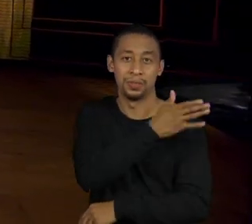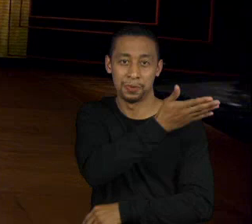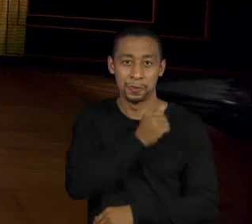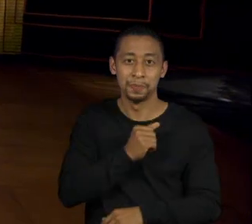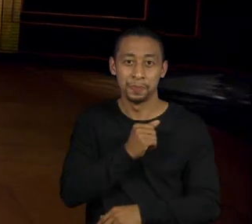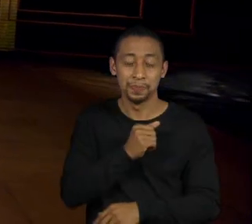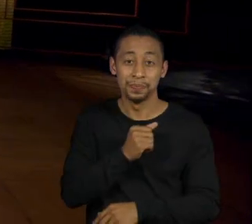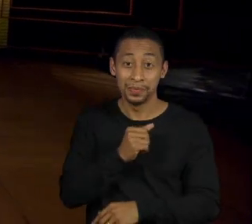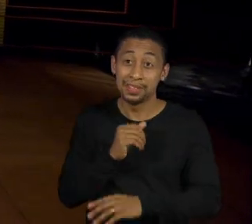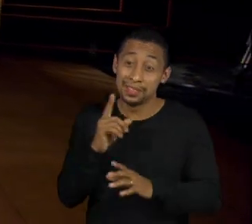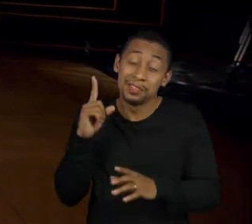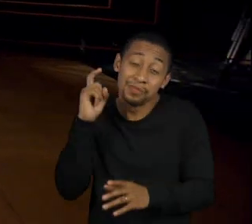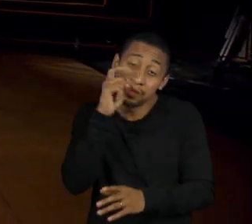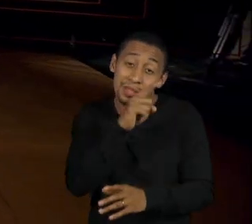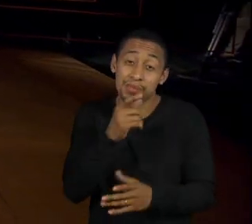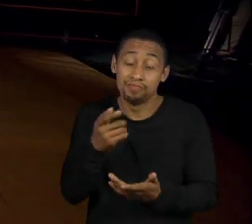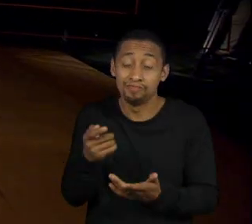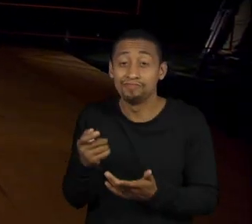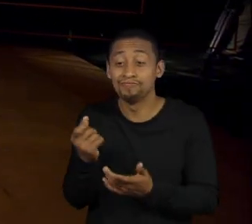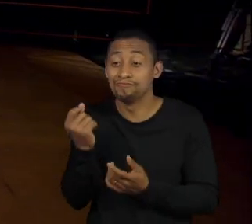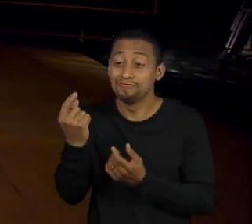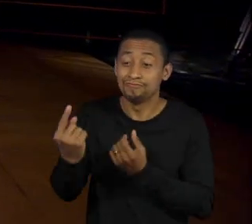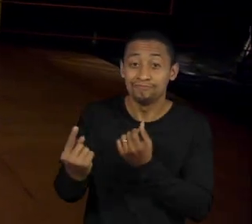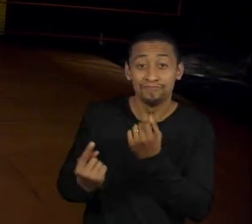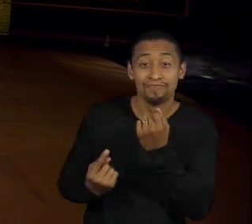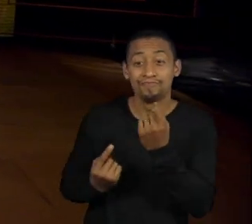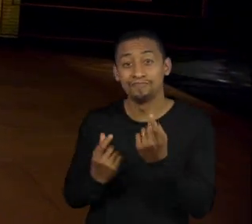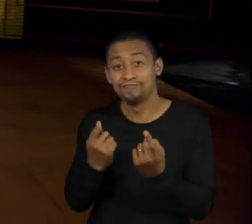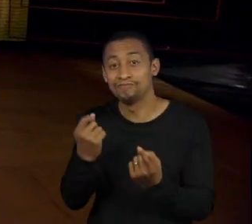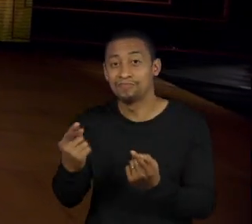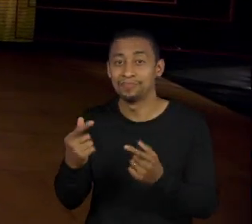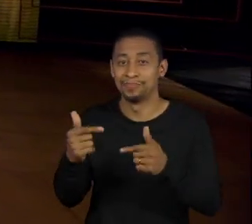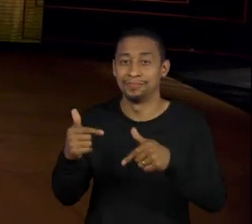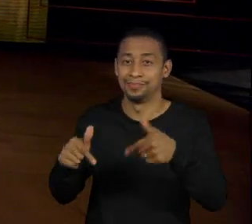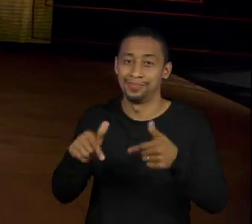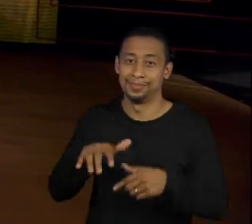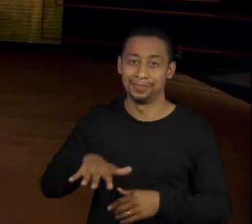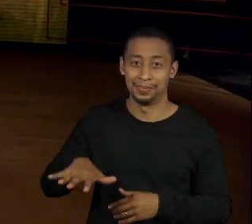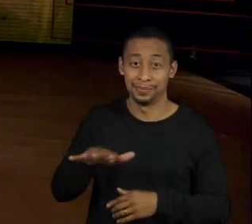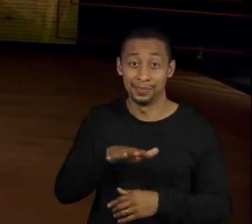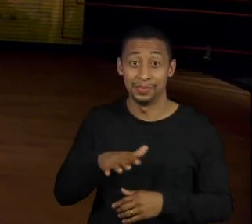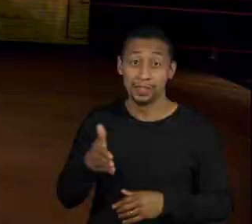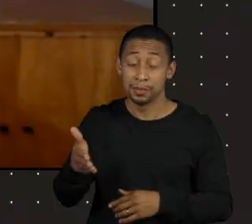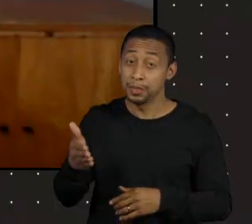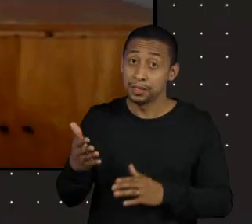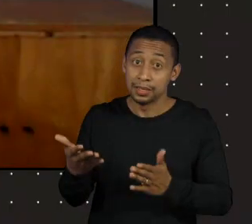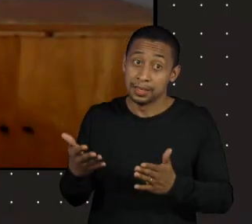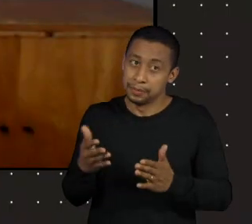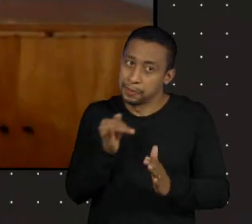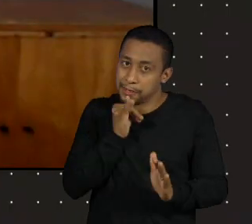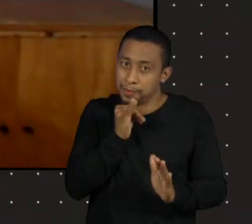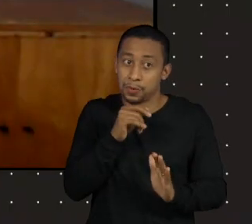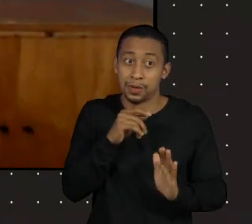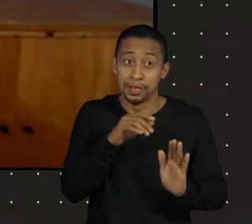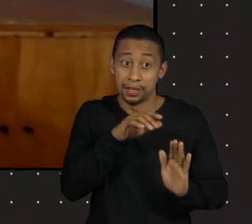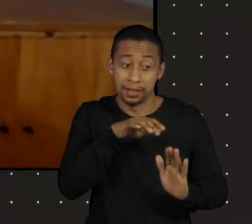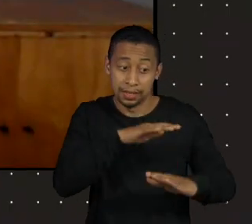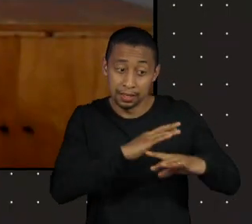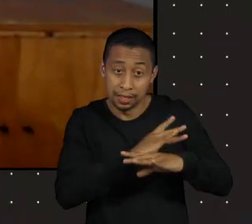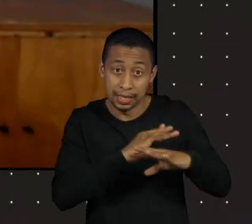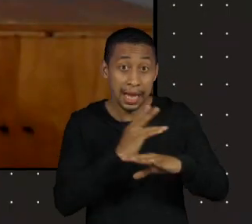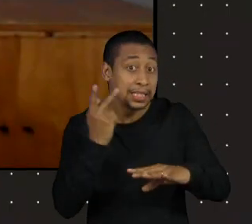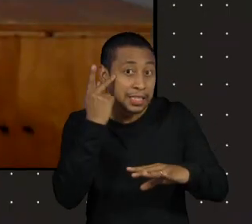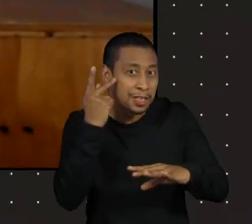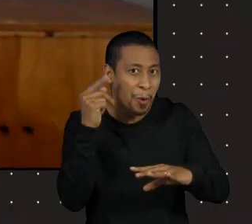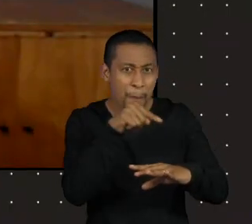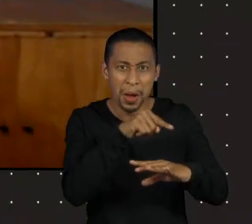muito difícil, muito pouca gente, né, que trabalha, mas não era uma cidade como São Paulo, que muitas vezes você consegue